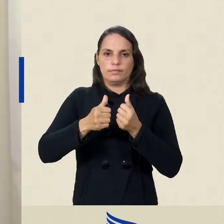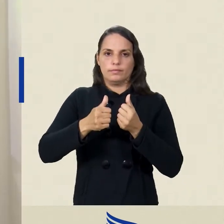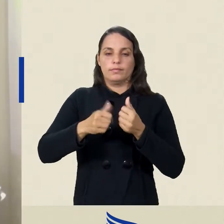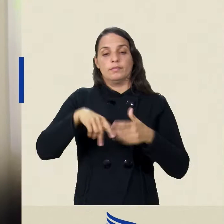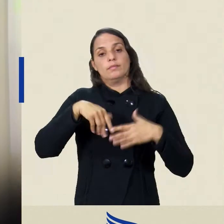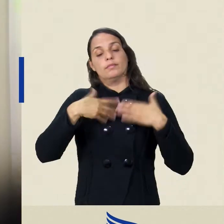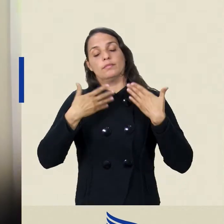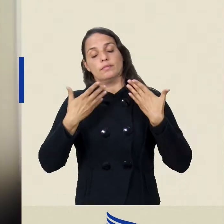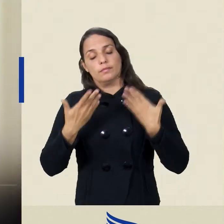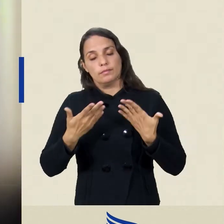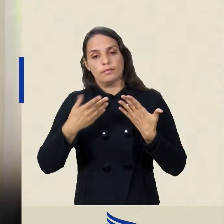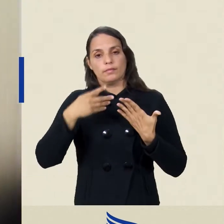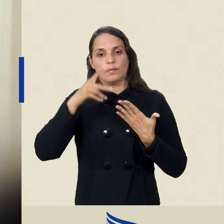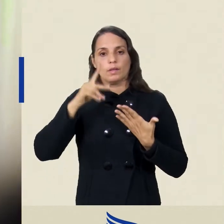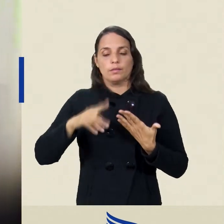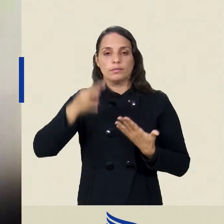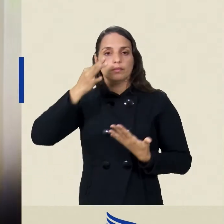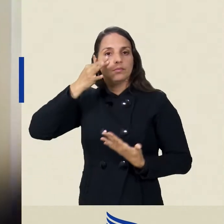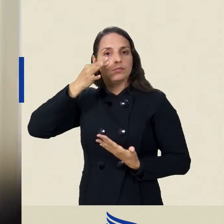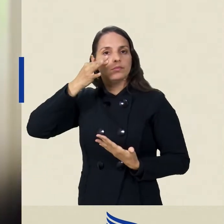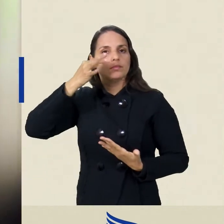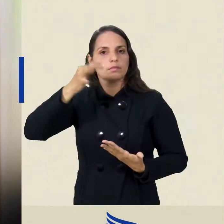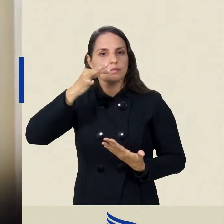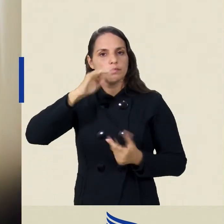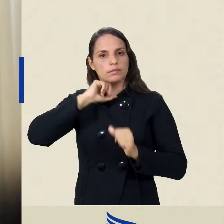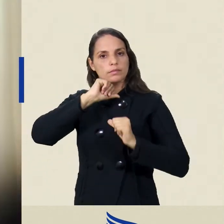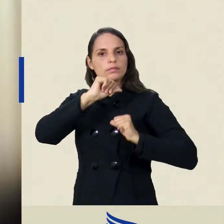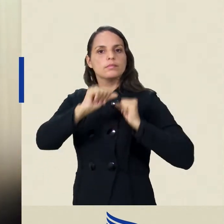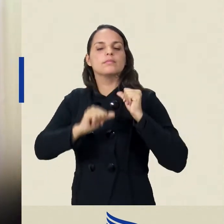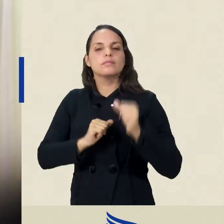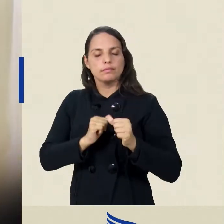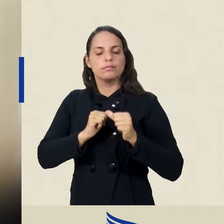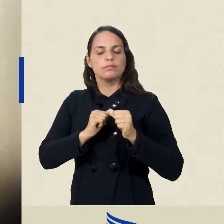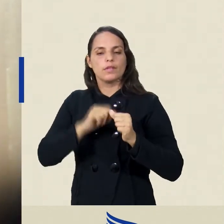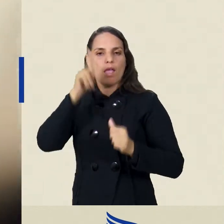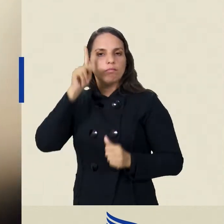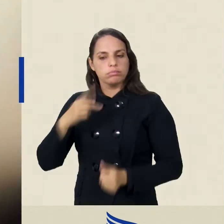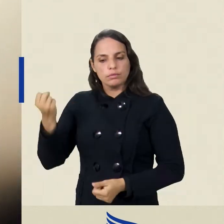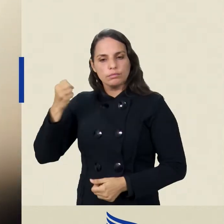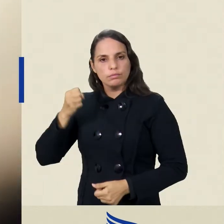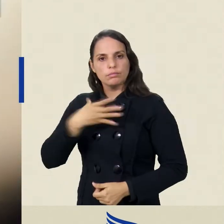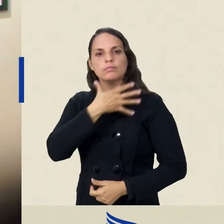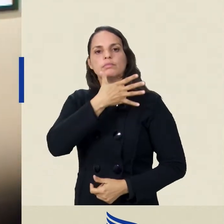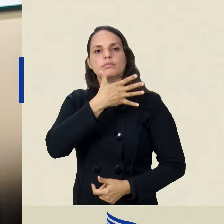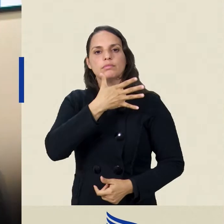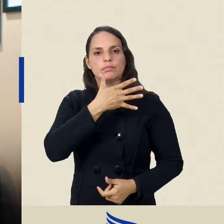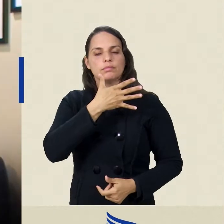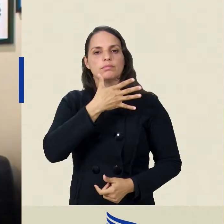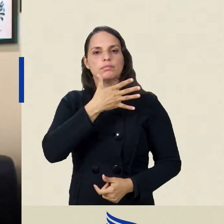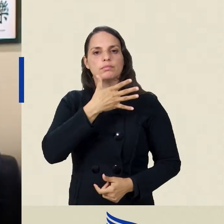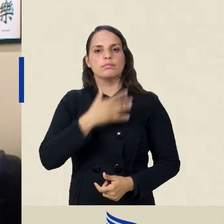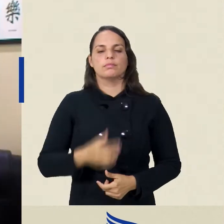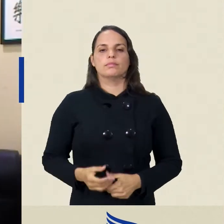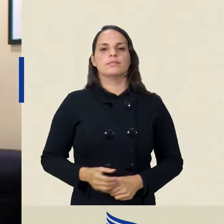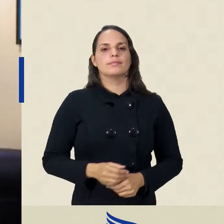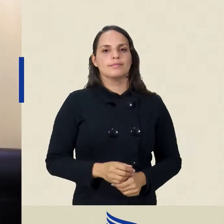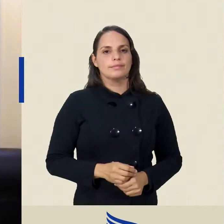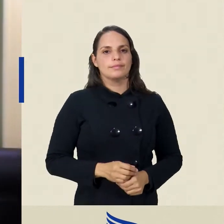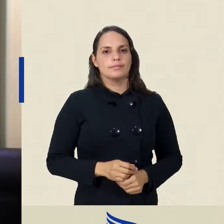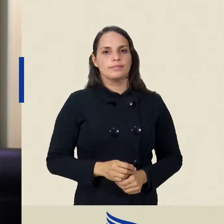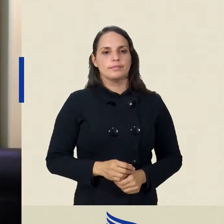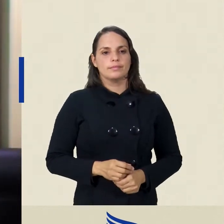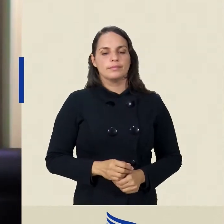águas, testemunha que nasceu uma nova criatura, que surgiu uma nova vida em Cristo